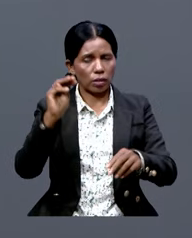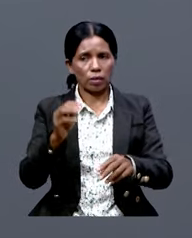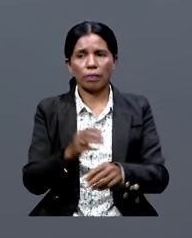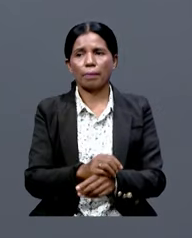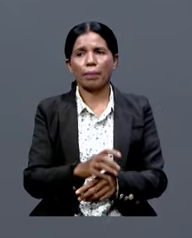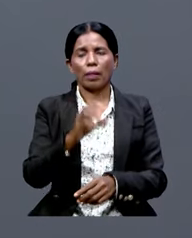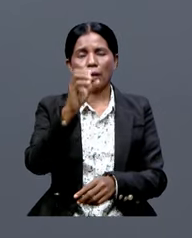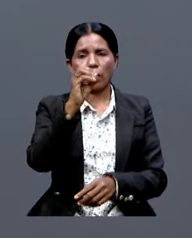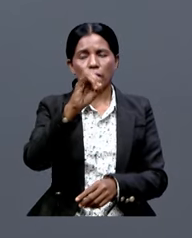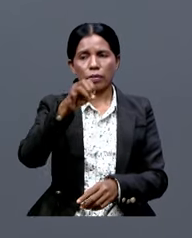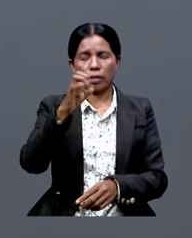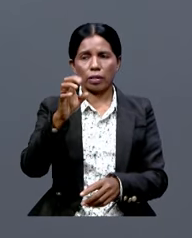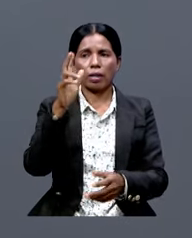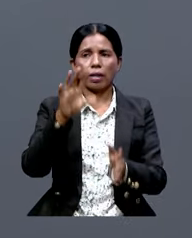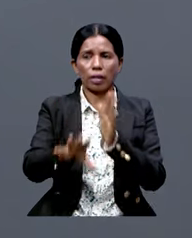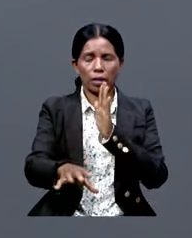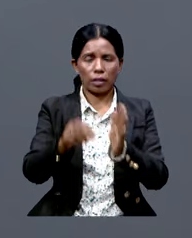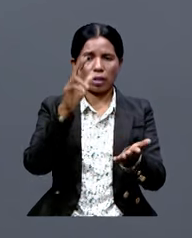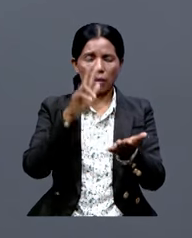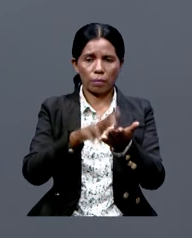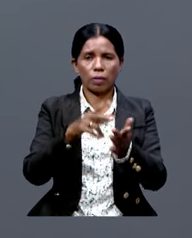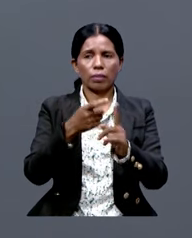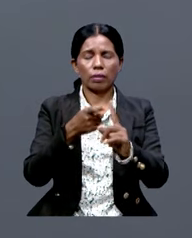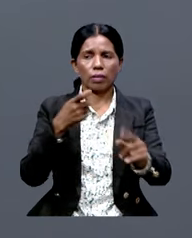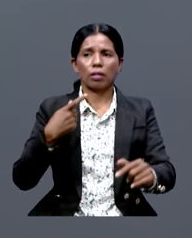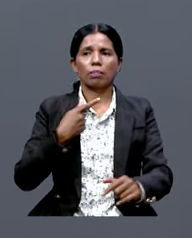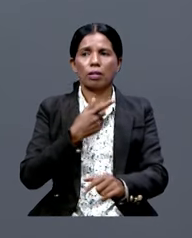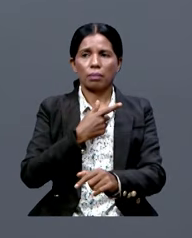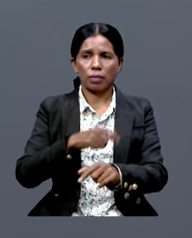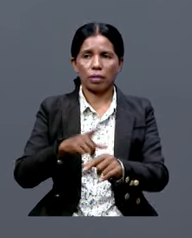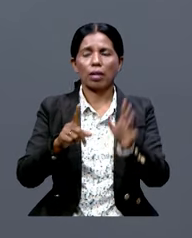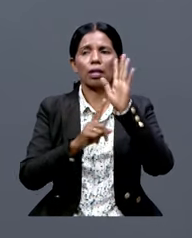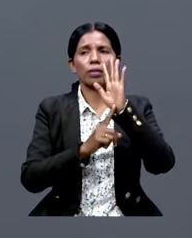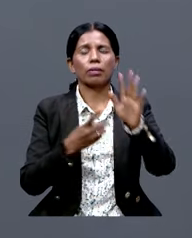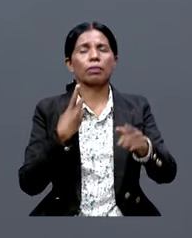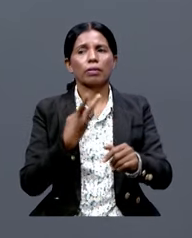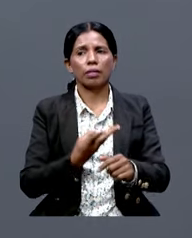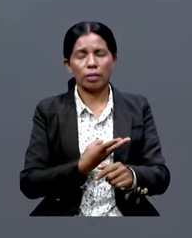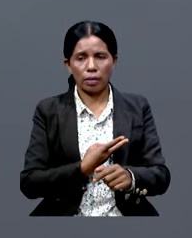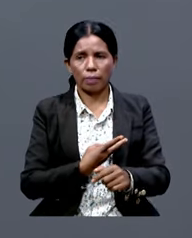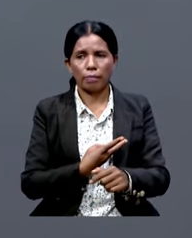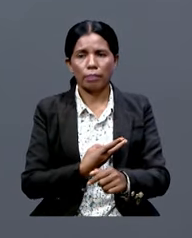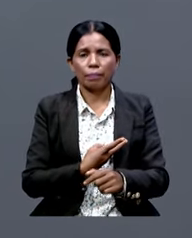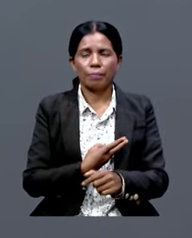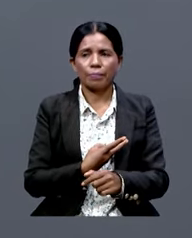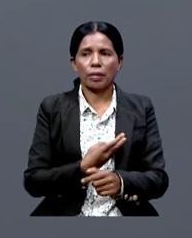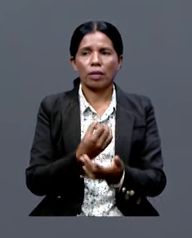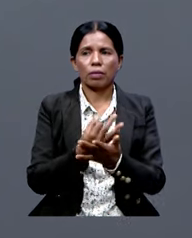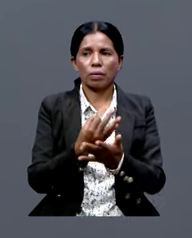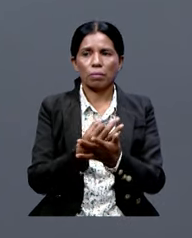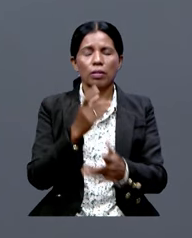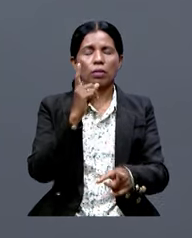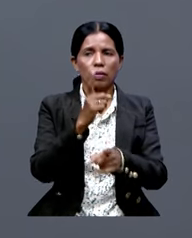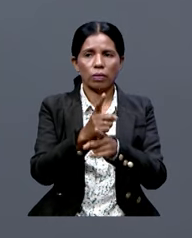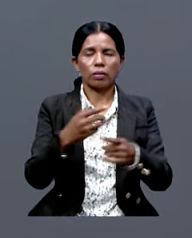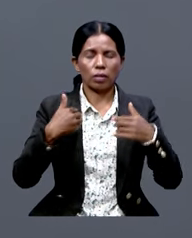retan aprovação o si parlamento nacional, né, a tudo kata kita né, orçamento los e haona cada ministério